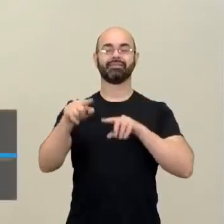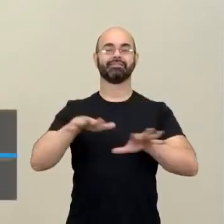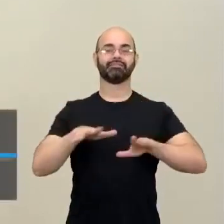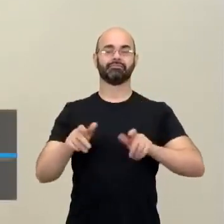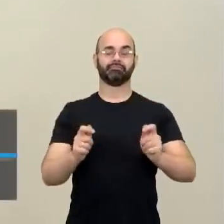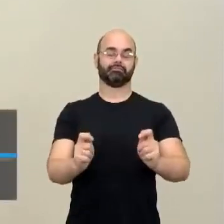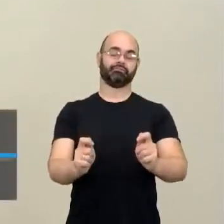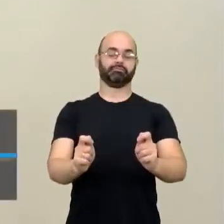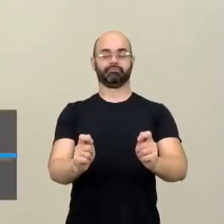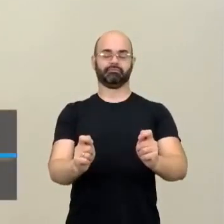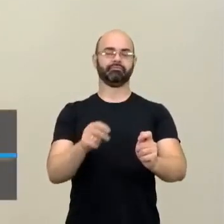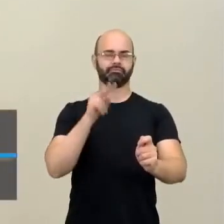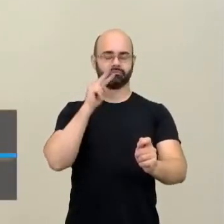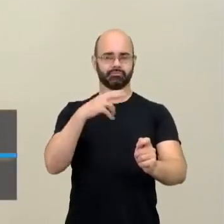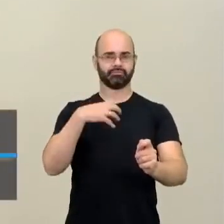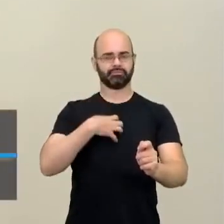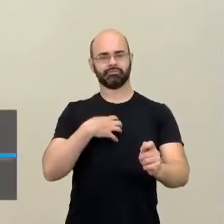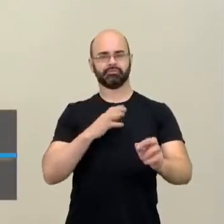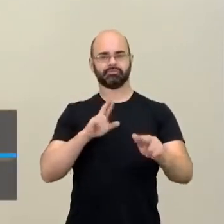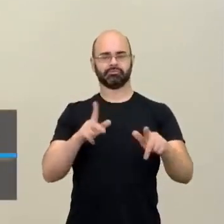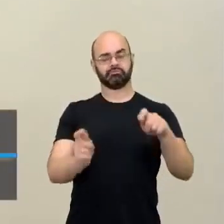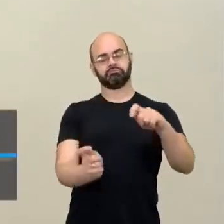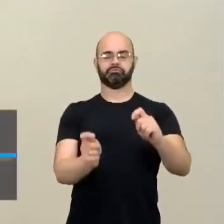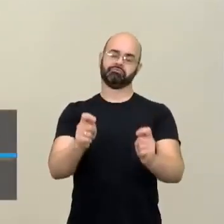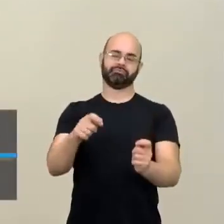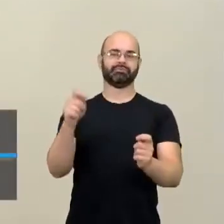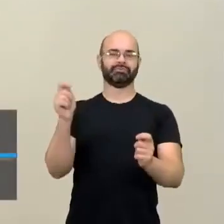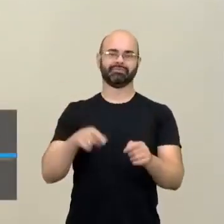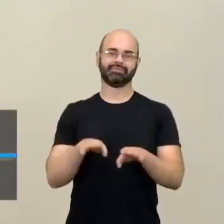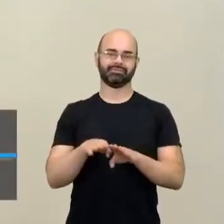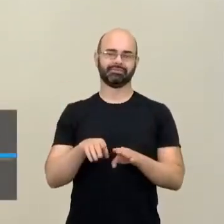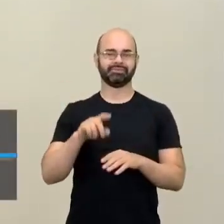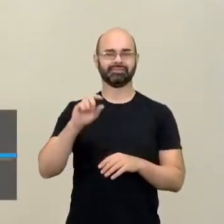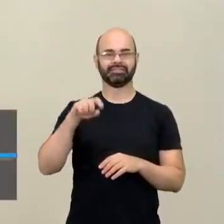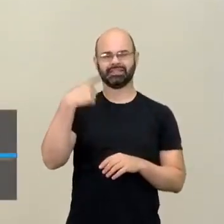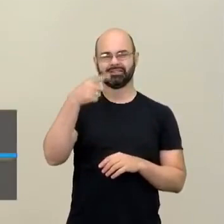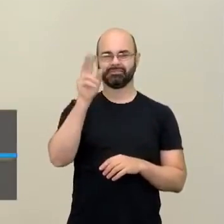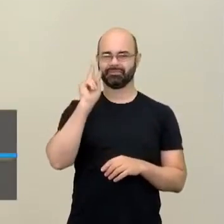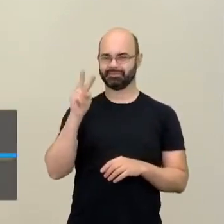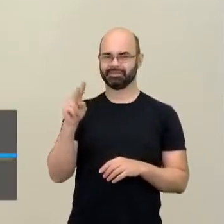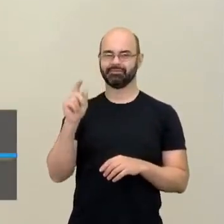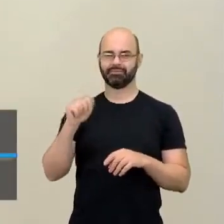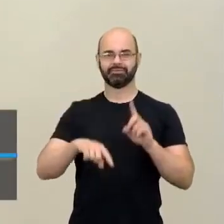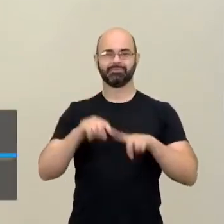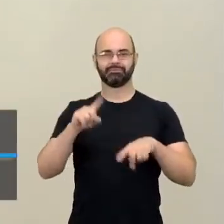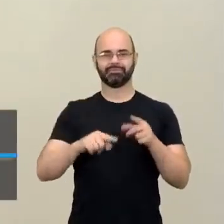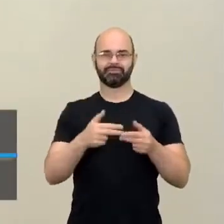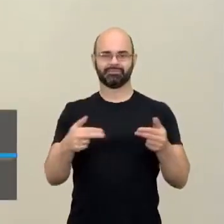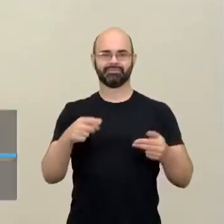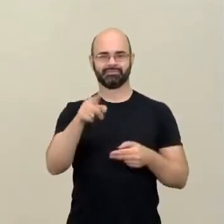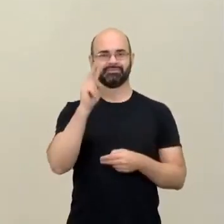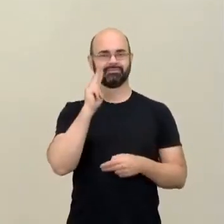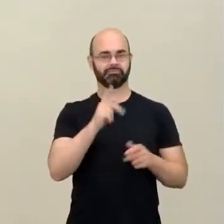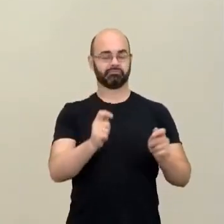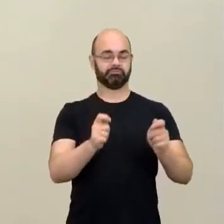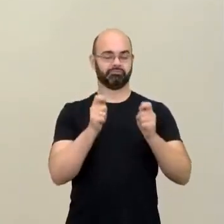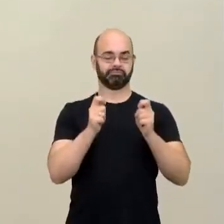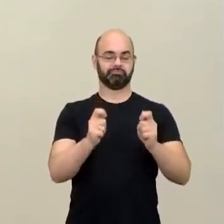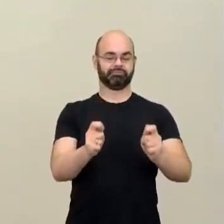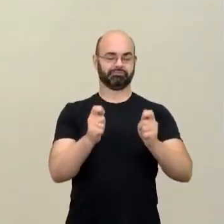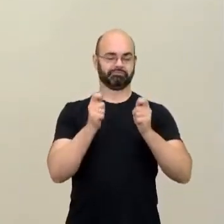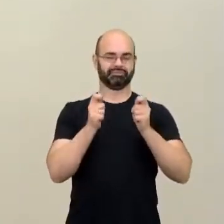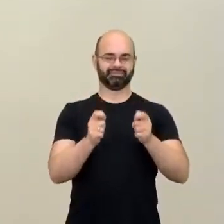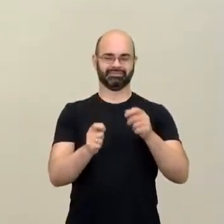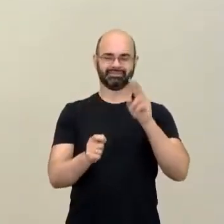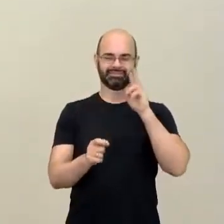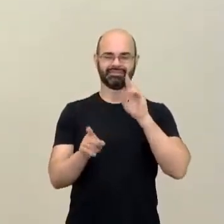posiciona, você enxerga figuras até diferentes. Inclusive essa daí, depois vocês podem olhar pelo material, aproximar e afastar um pouquinho da